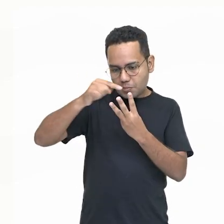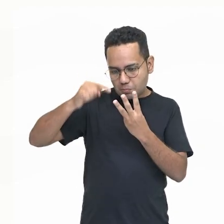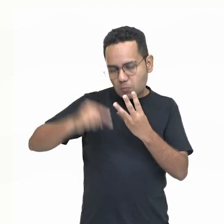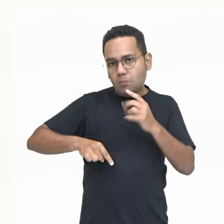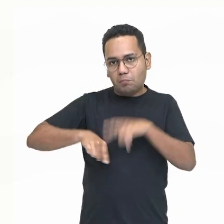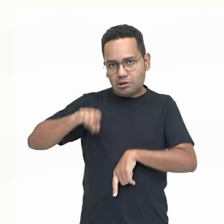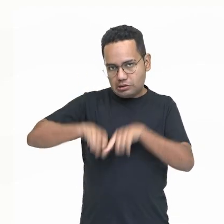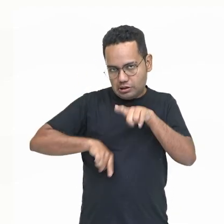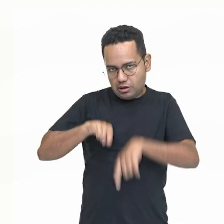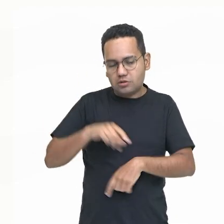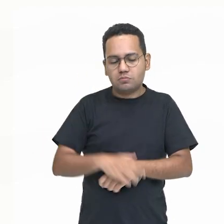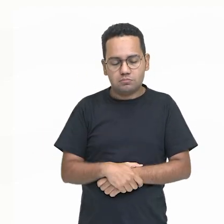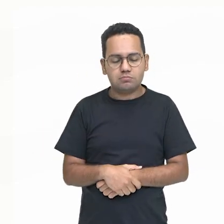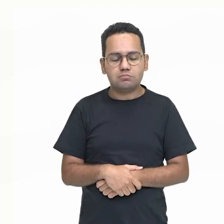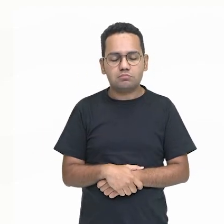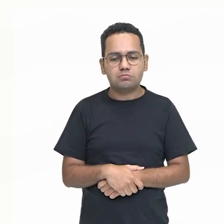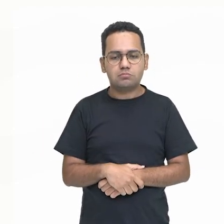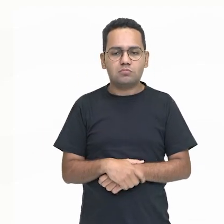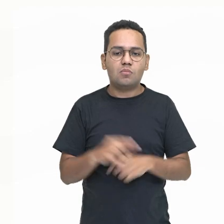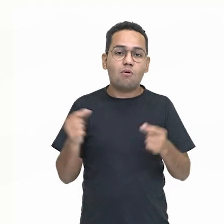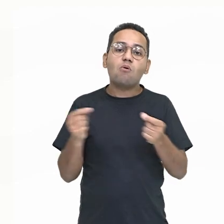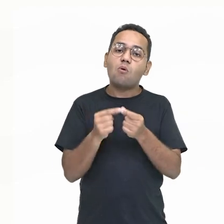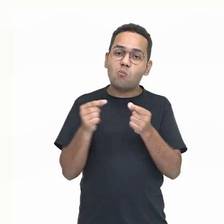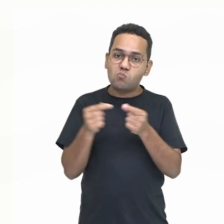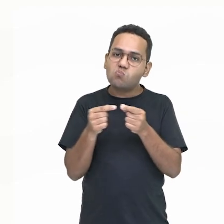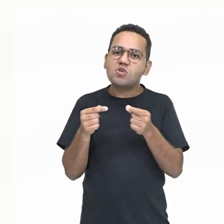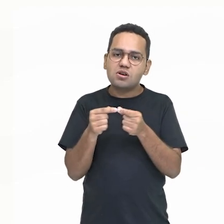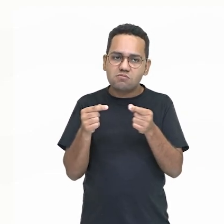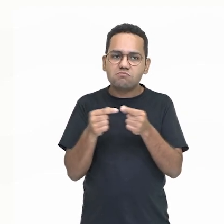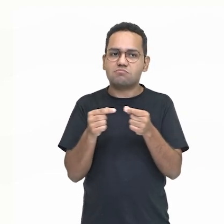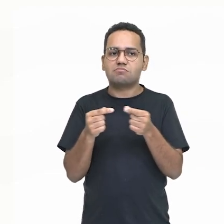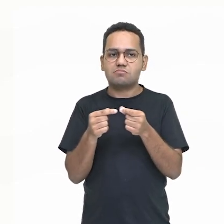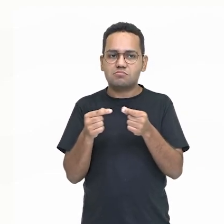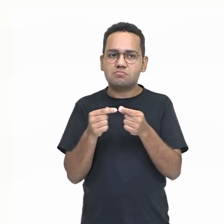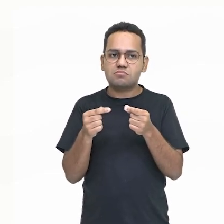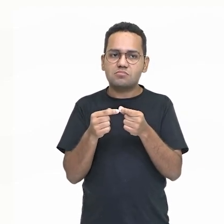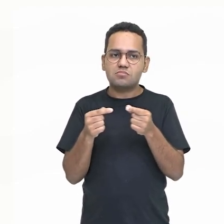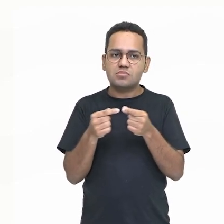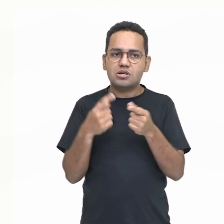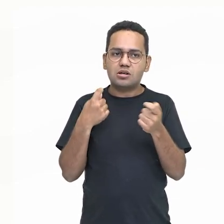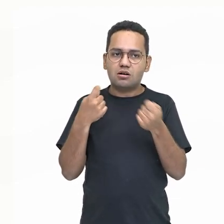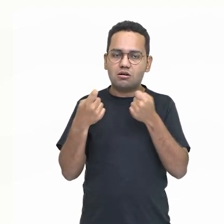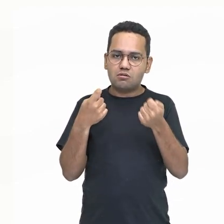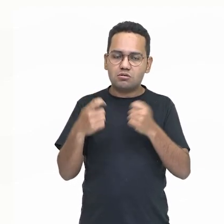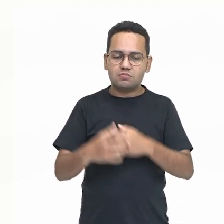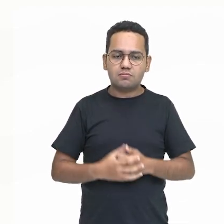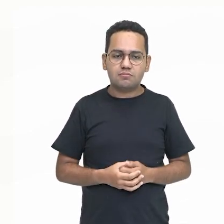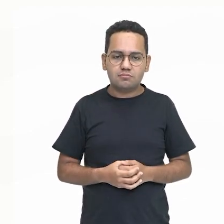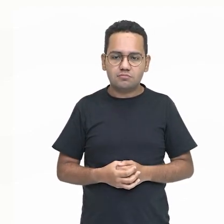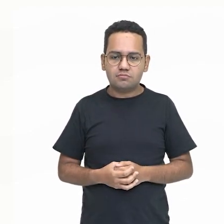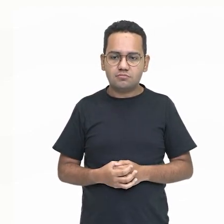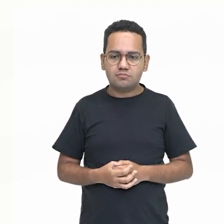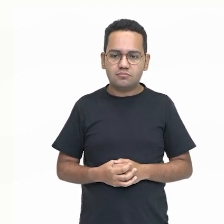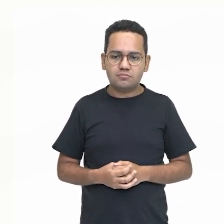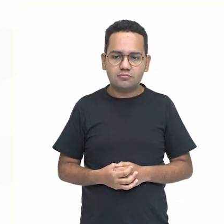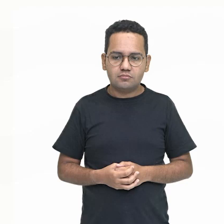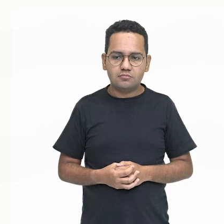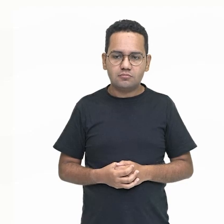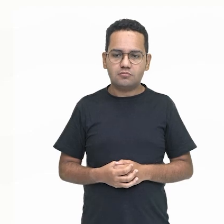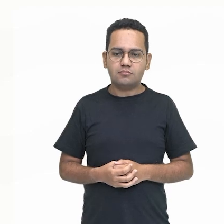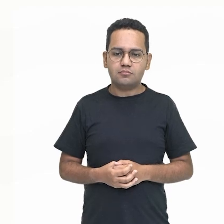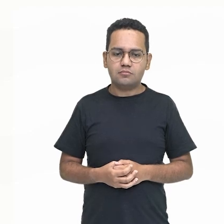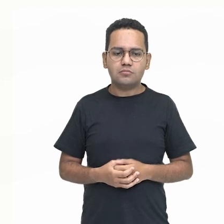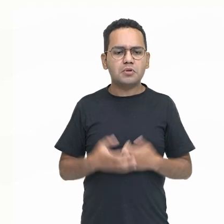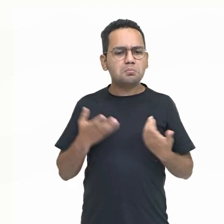e multímetros são exemplos de dispositivos de controle. O multímetro é um